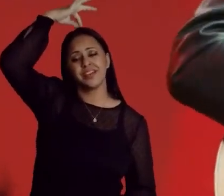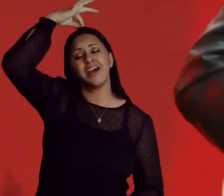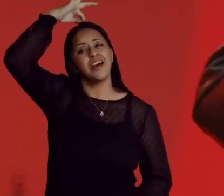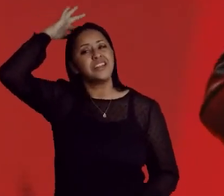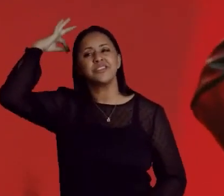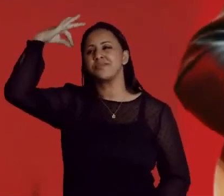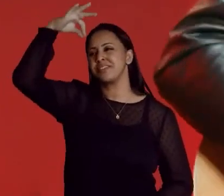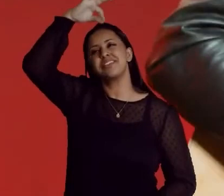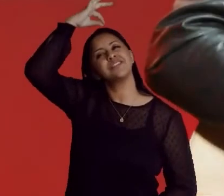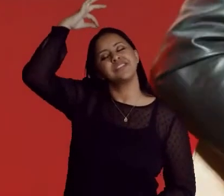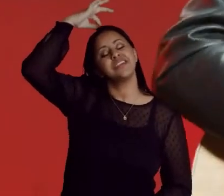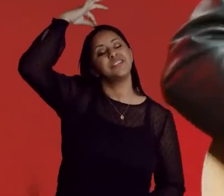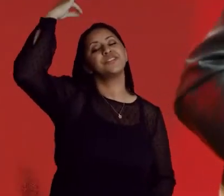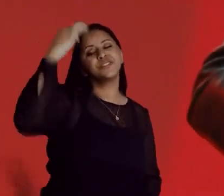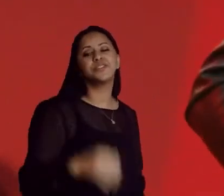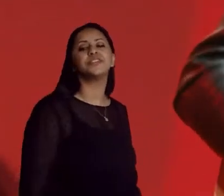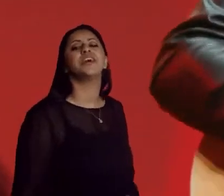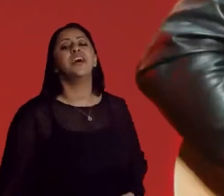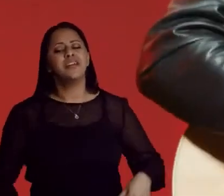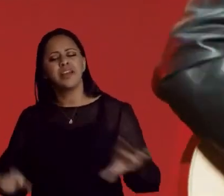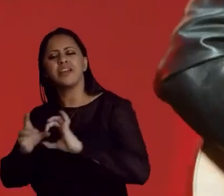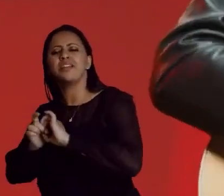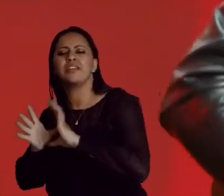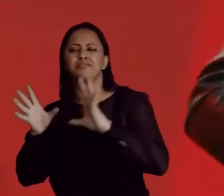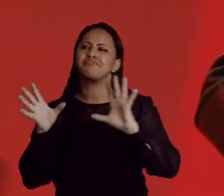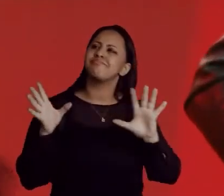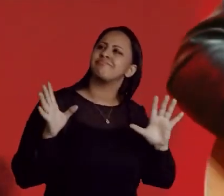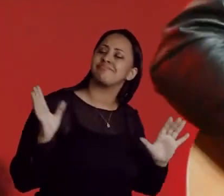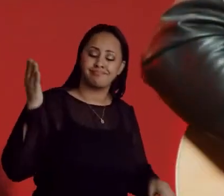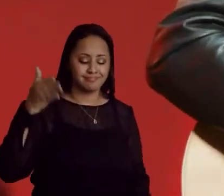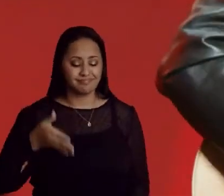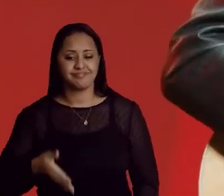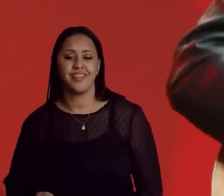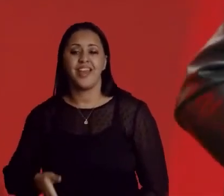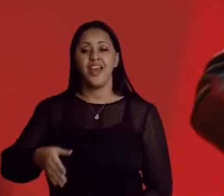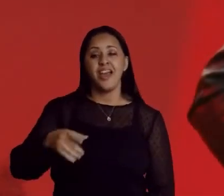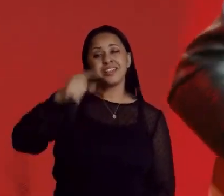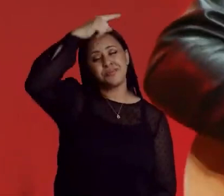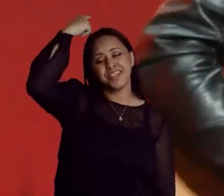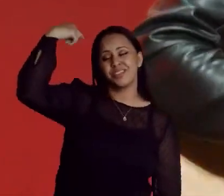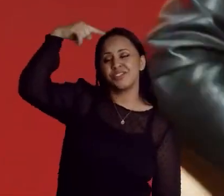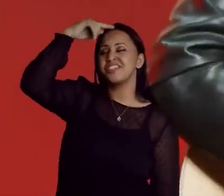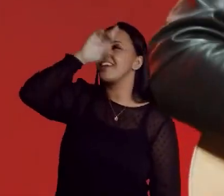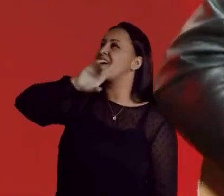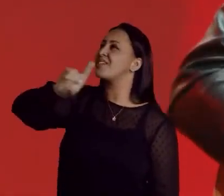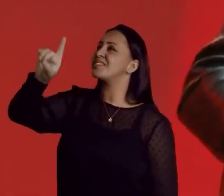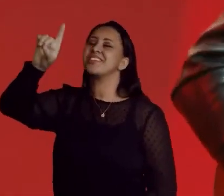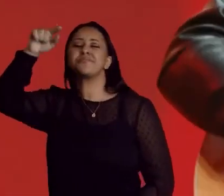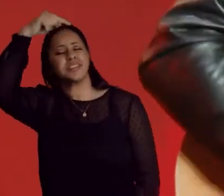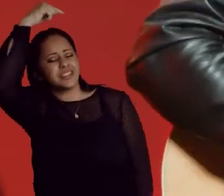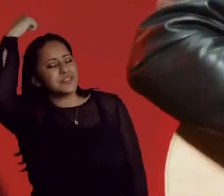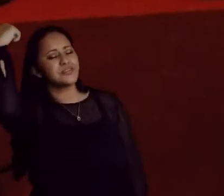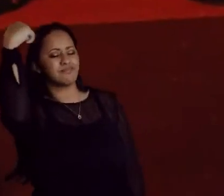Espírito Santo, Espírito Santo, vamos. Tens liberdade aqui, Espírito de